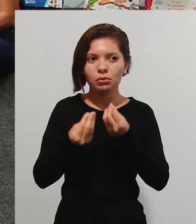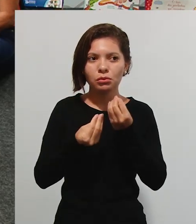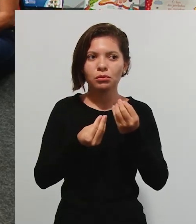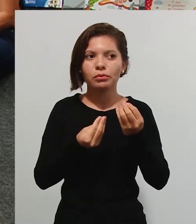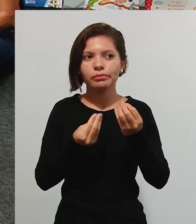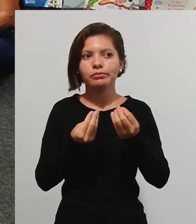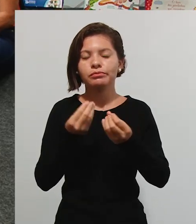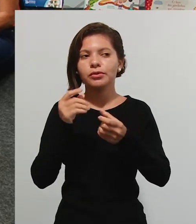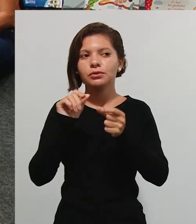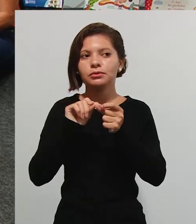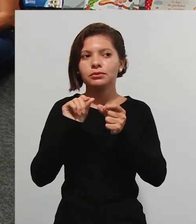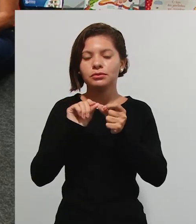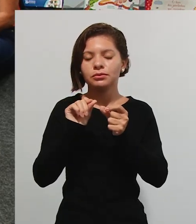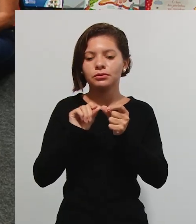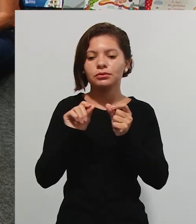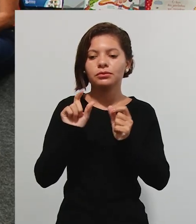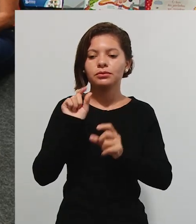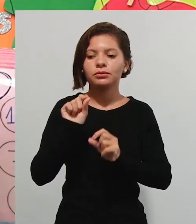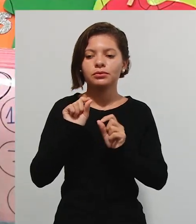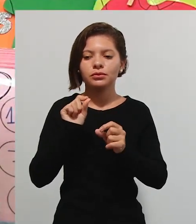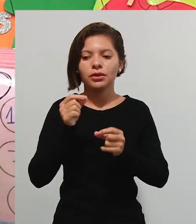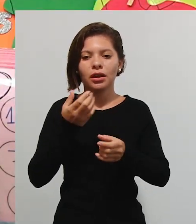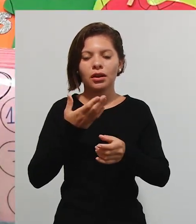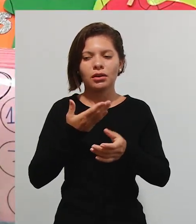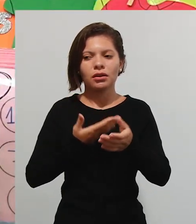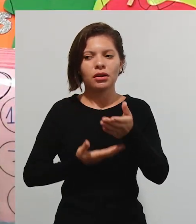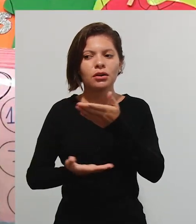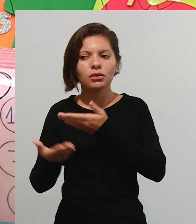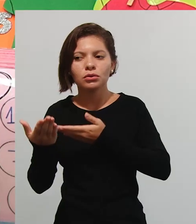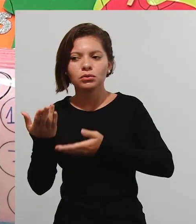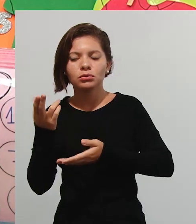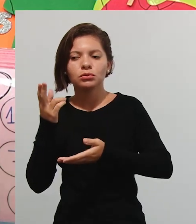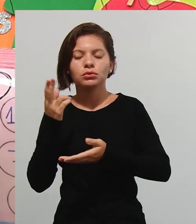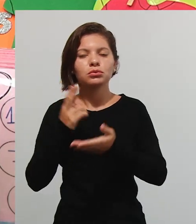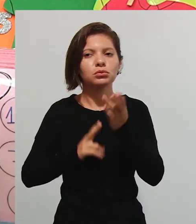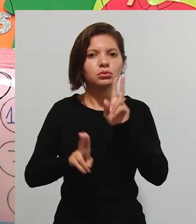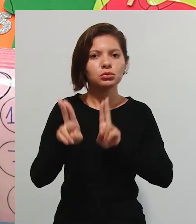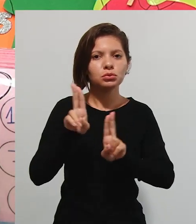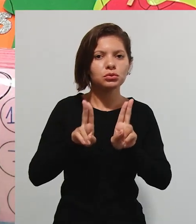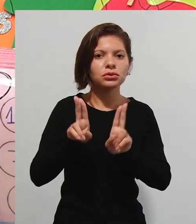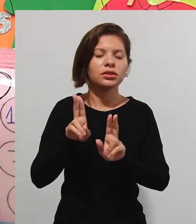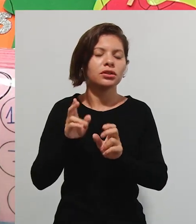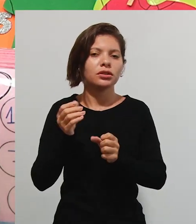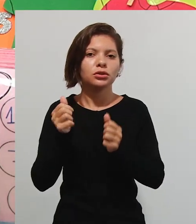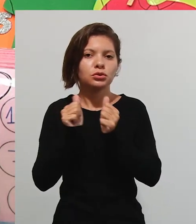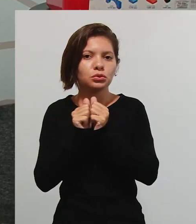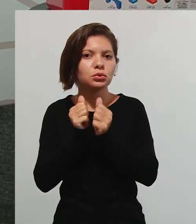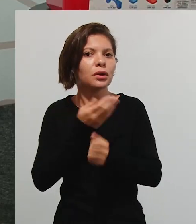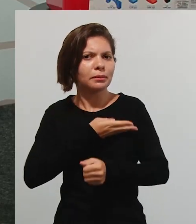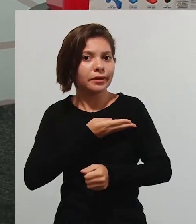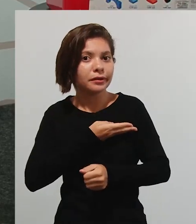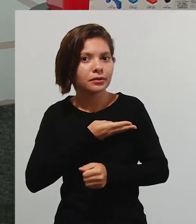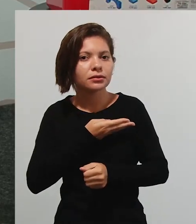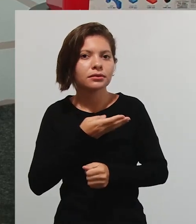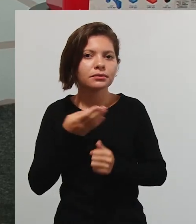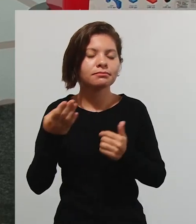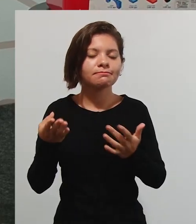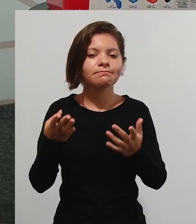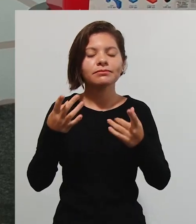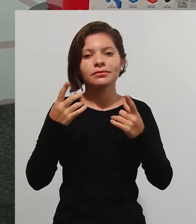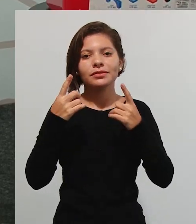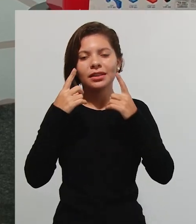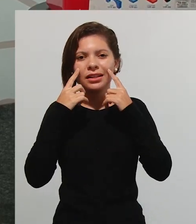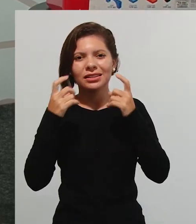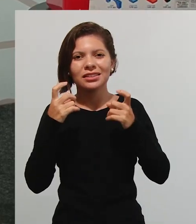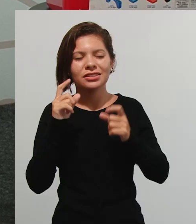se ela faz se ela compartilha o material com o colega ou não. Sim, e é interessante porque nesse momento, quando